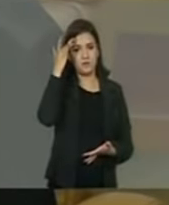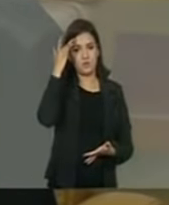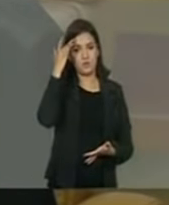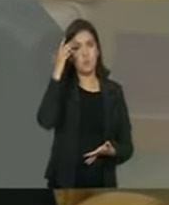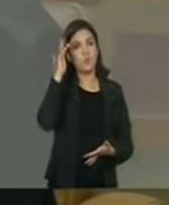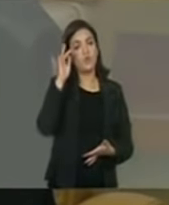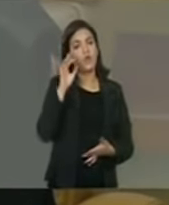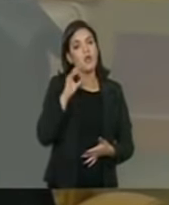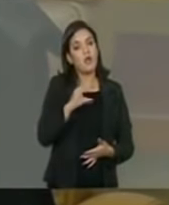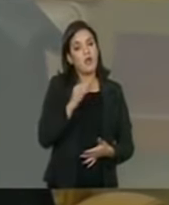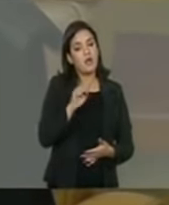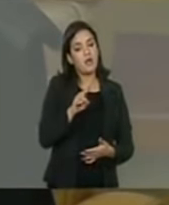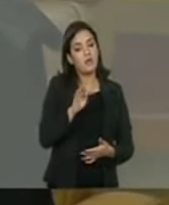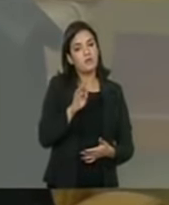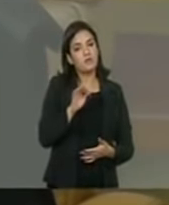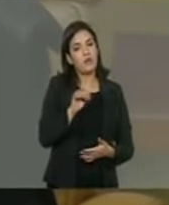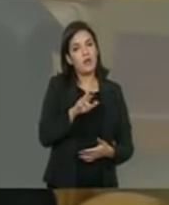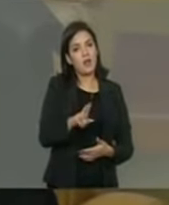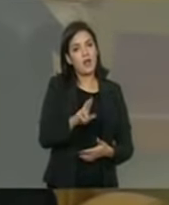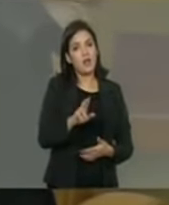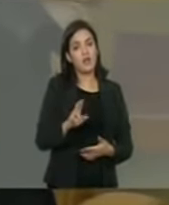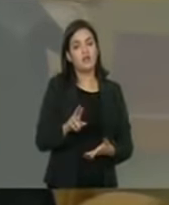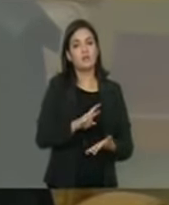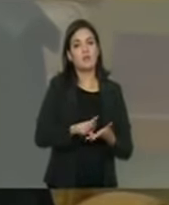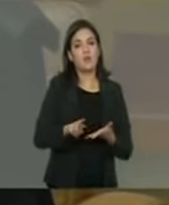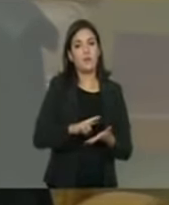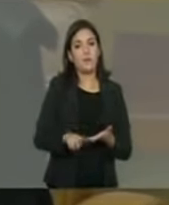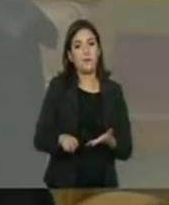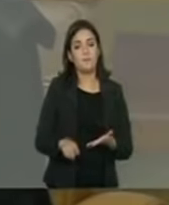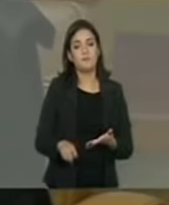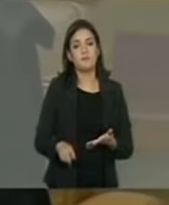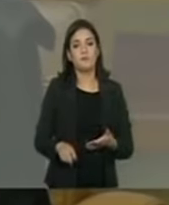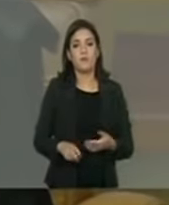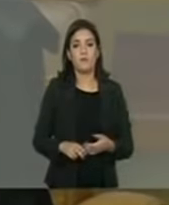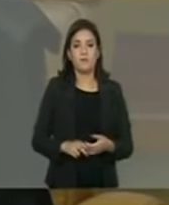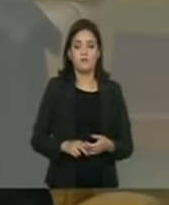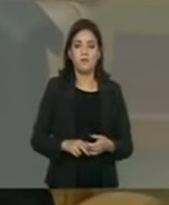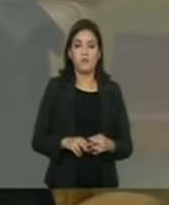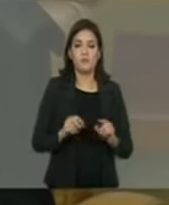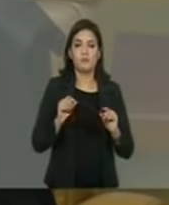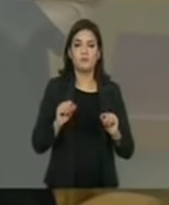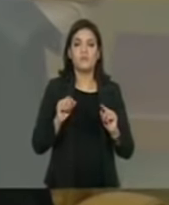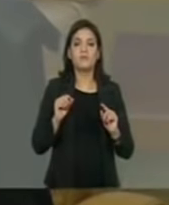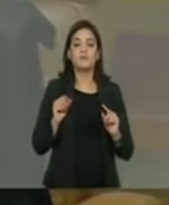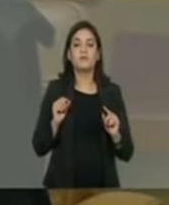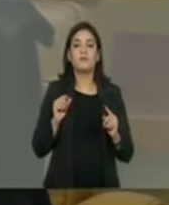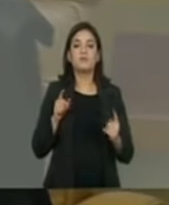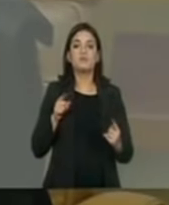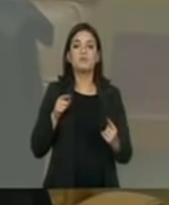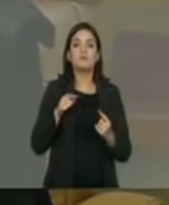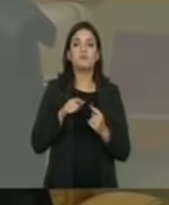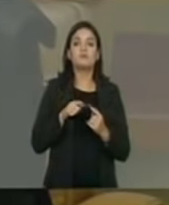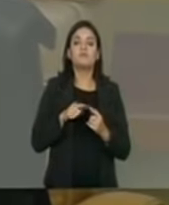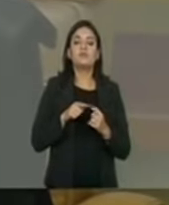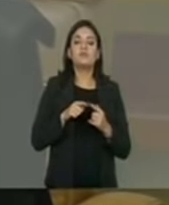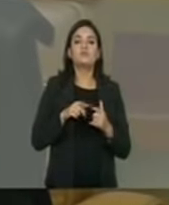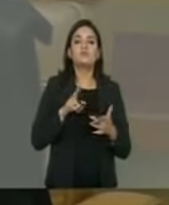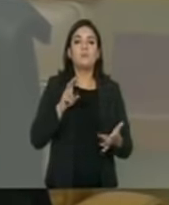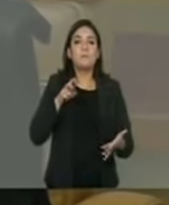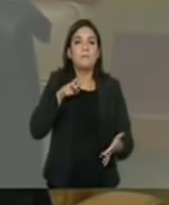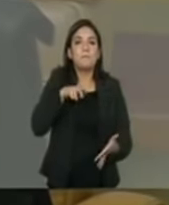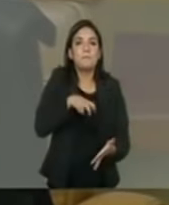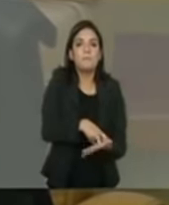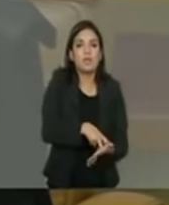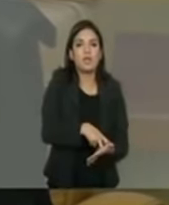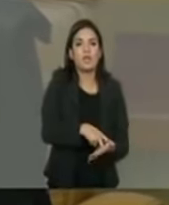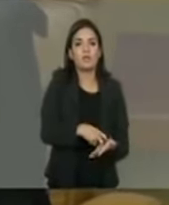prisão cautelar não traduz em face da finalidade a que se destina a qualquer ideia qualquer